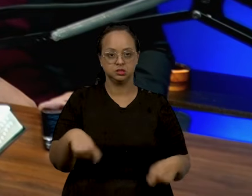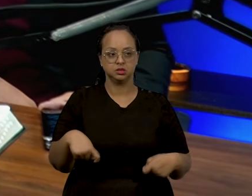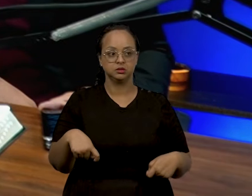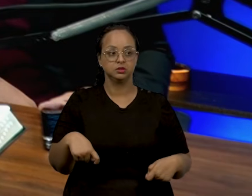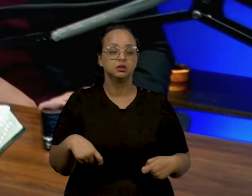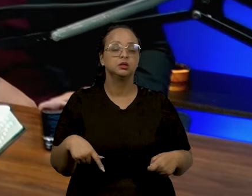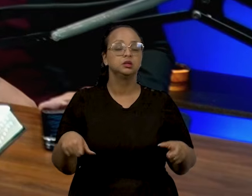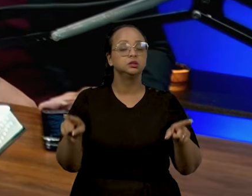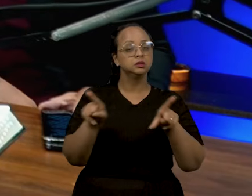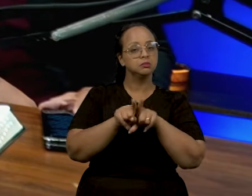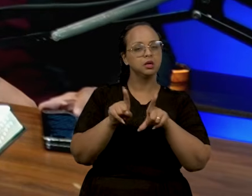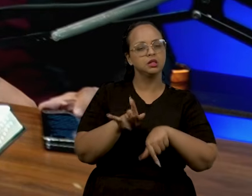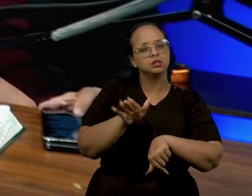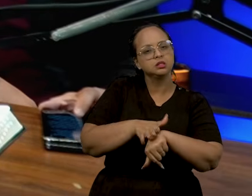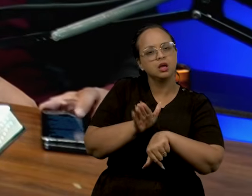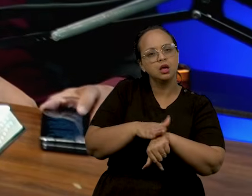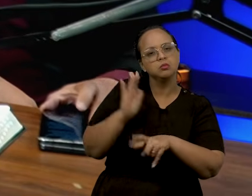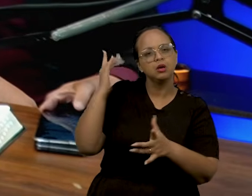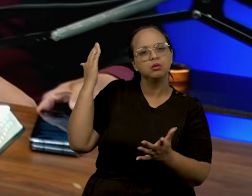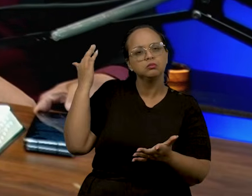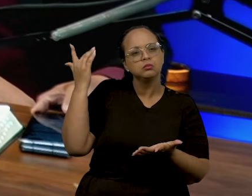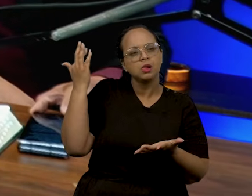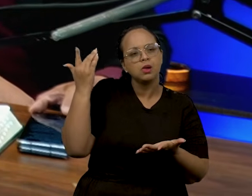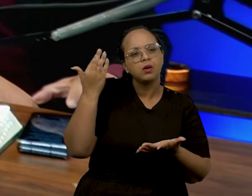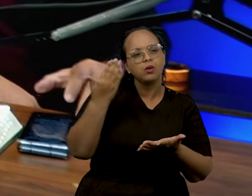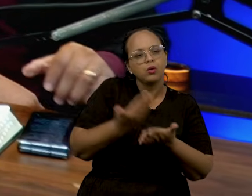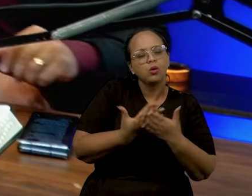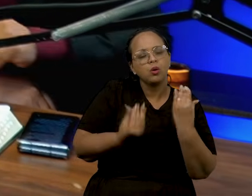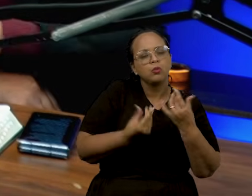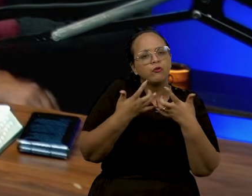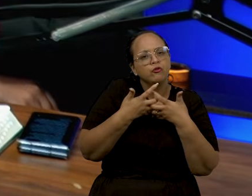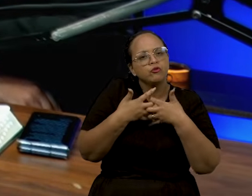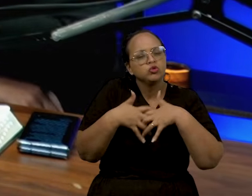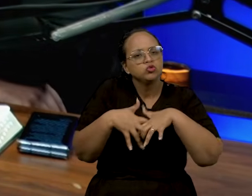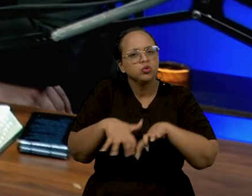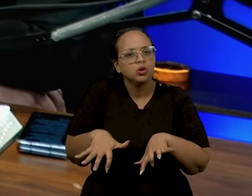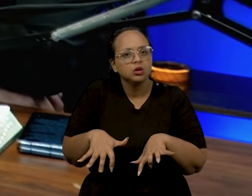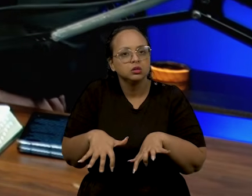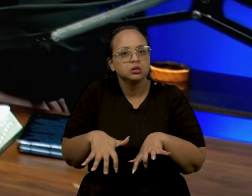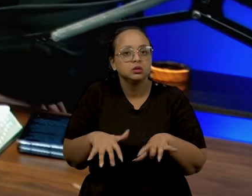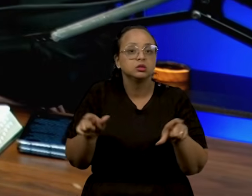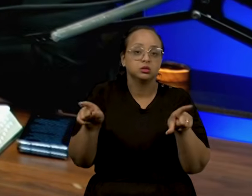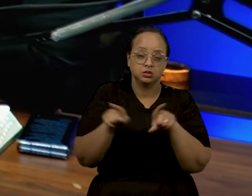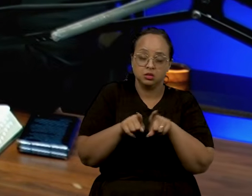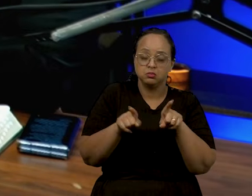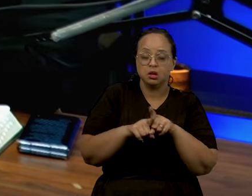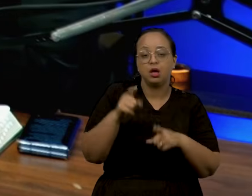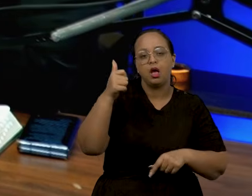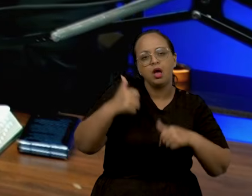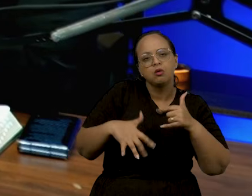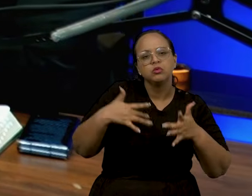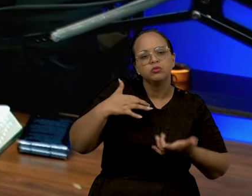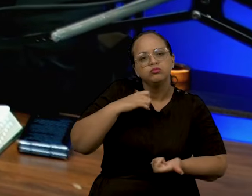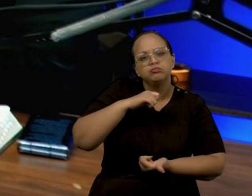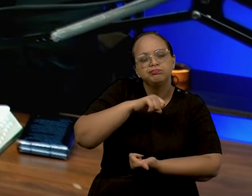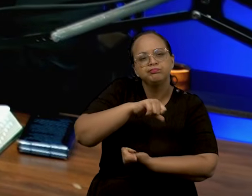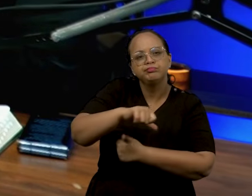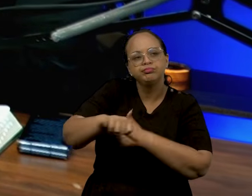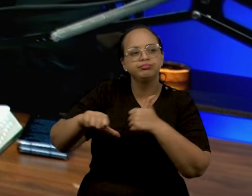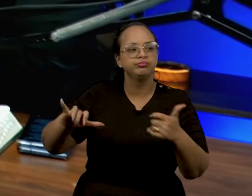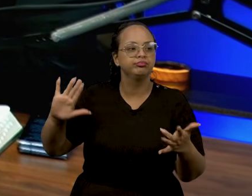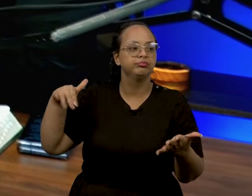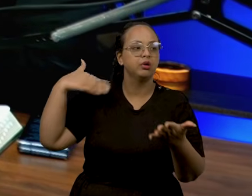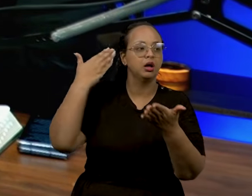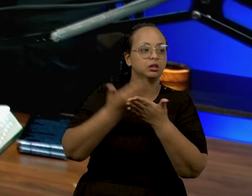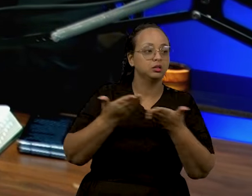variando até chegar aos dias atuais, né, quando nós temos homens, né, específicos que exercem apenas a função de julgar o povo,